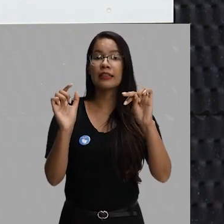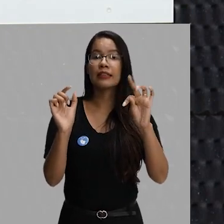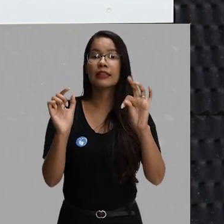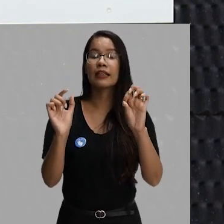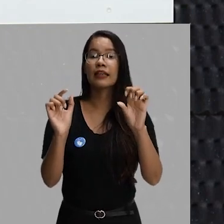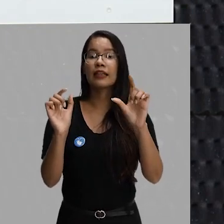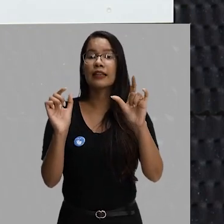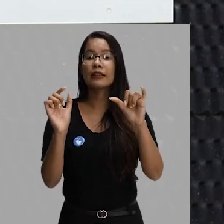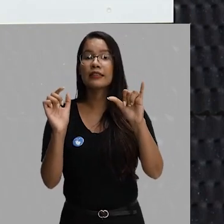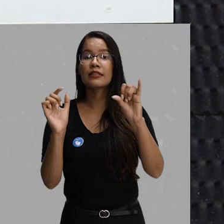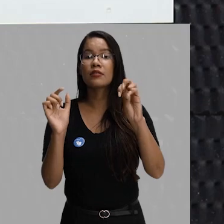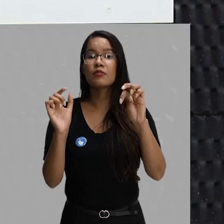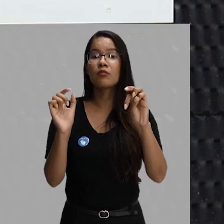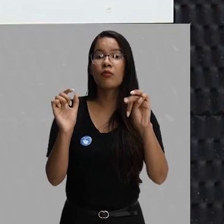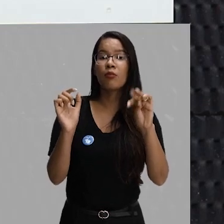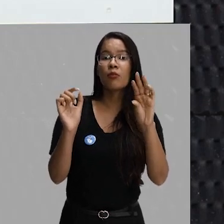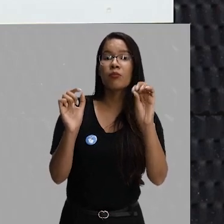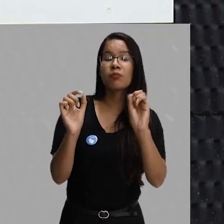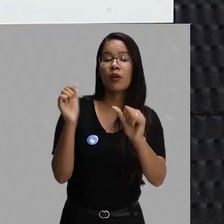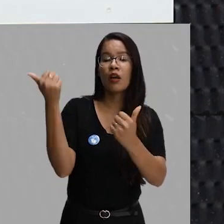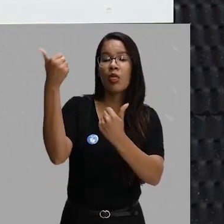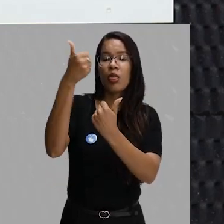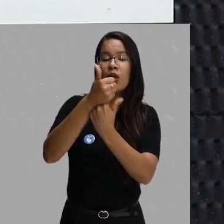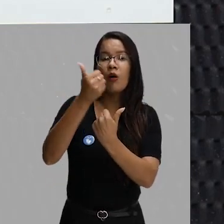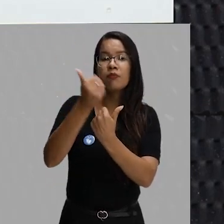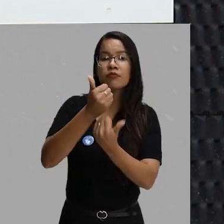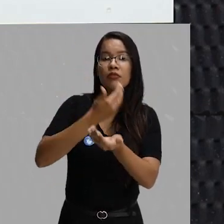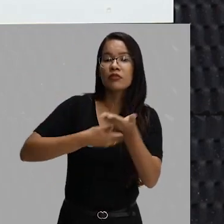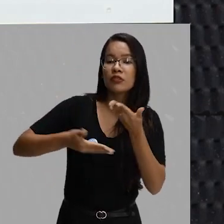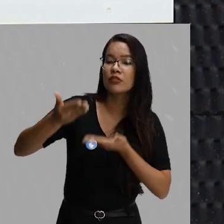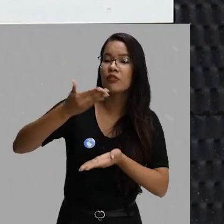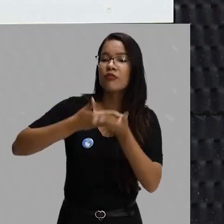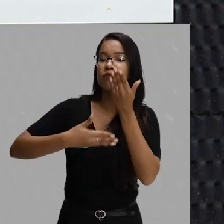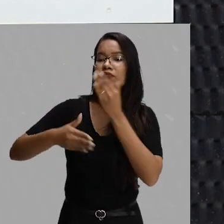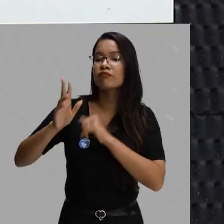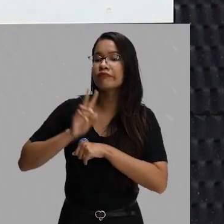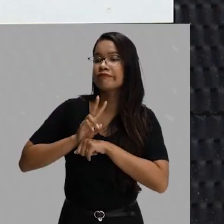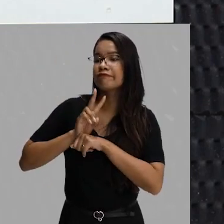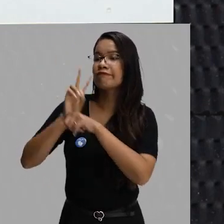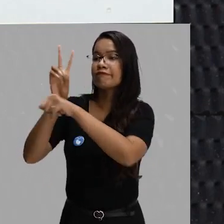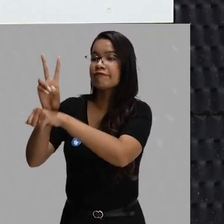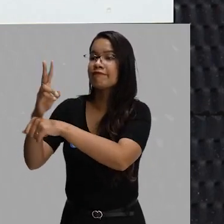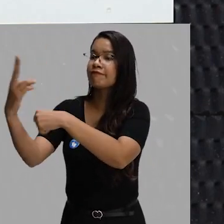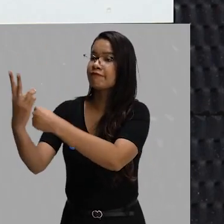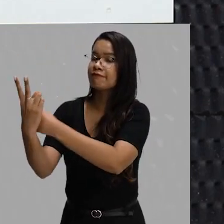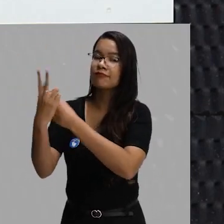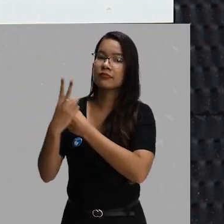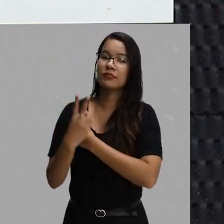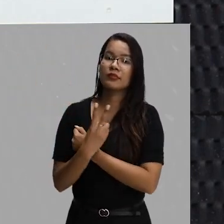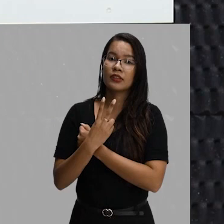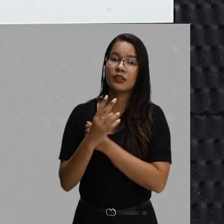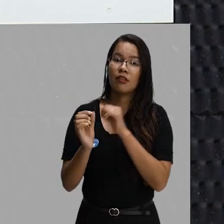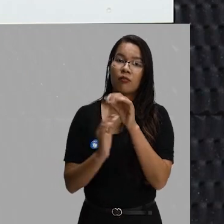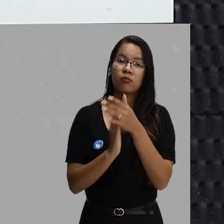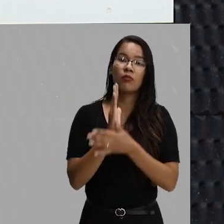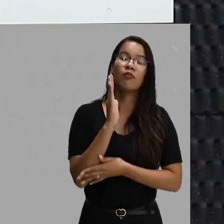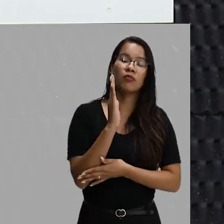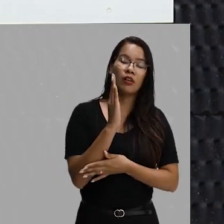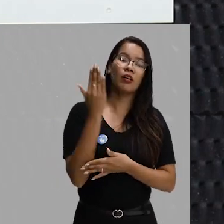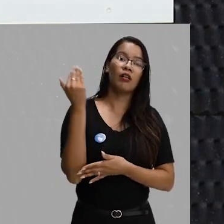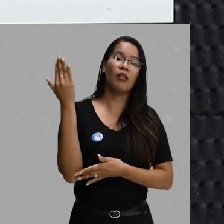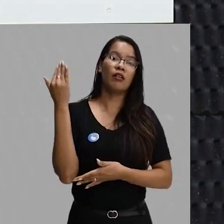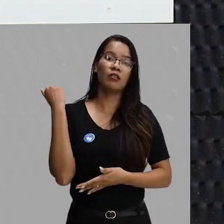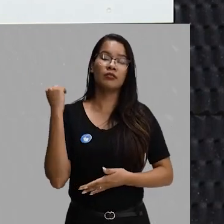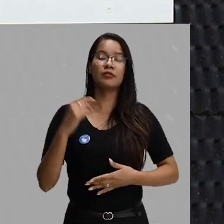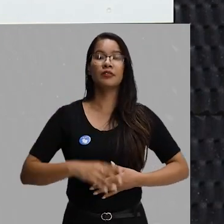atuais, troca de favores. Esse termo clientelismo ele tem origem aqui, desse cliente plebeu presente